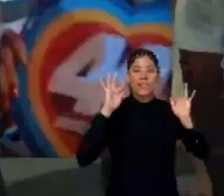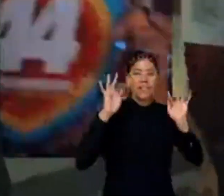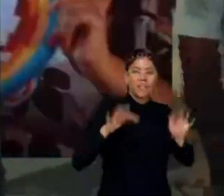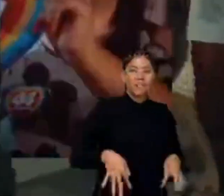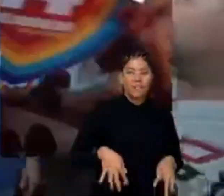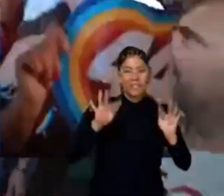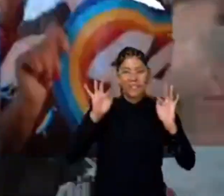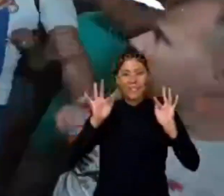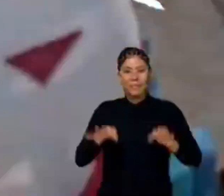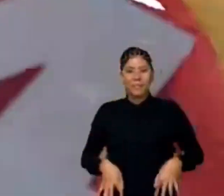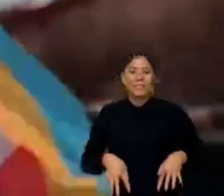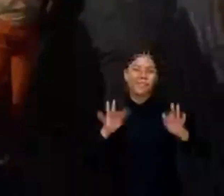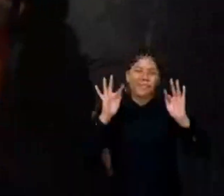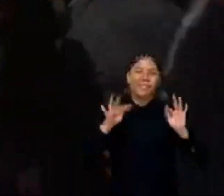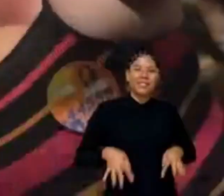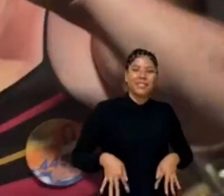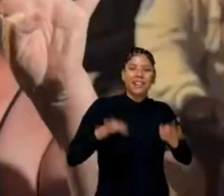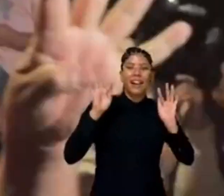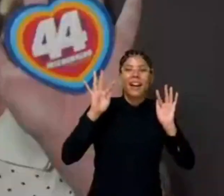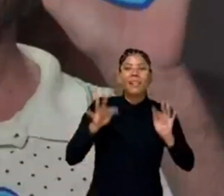Já foi.